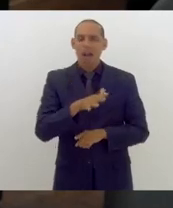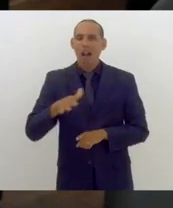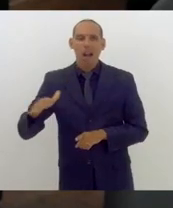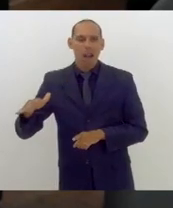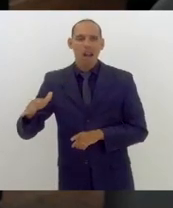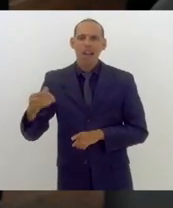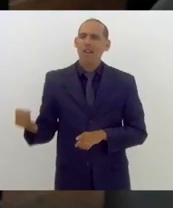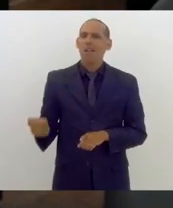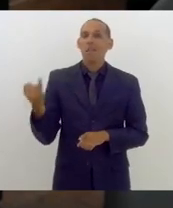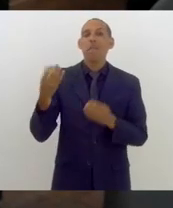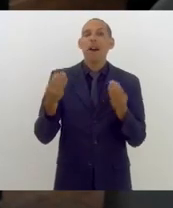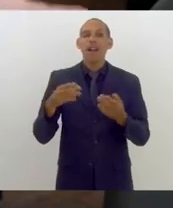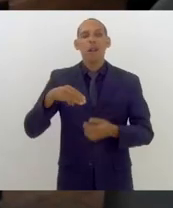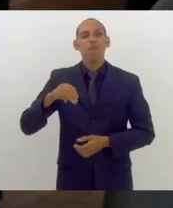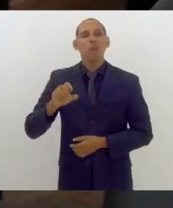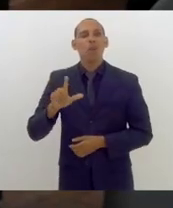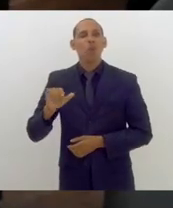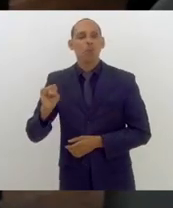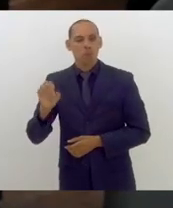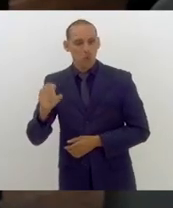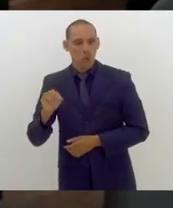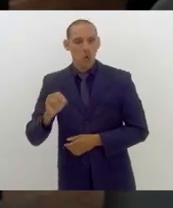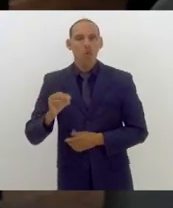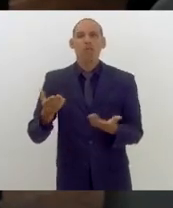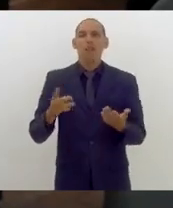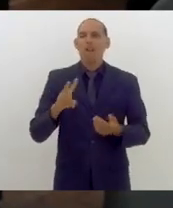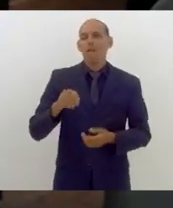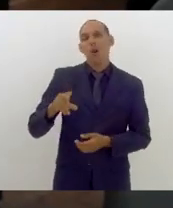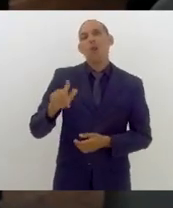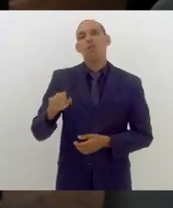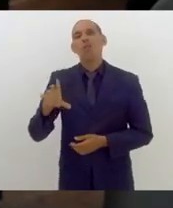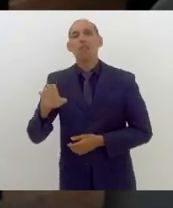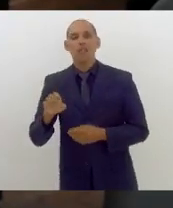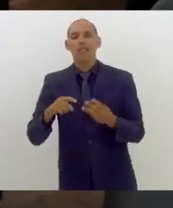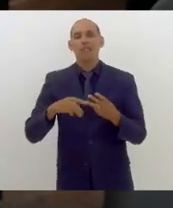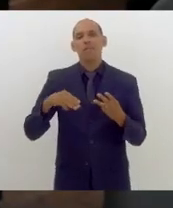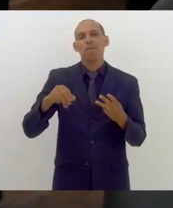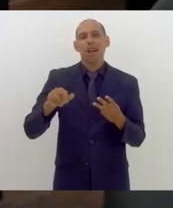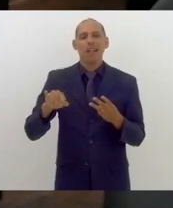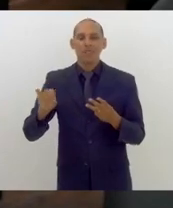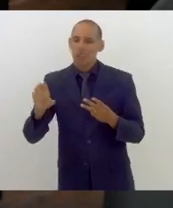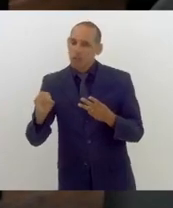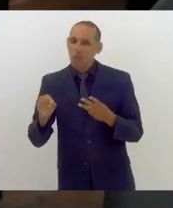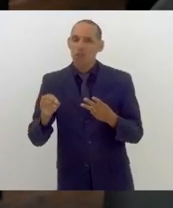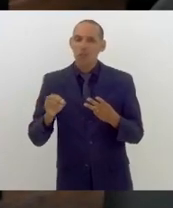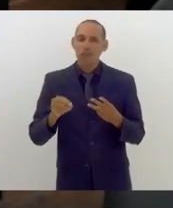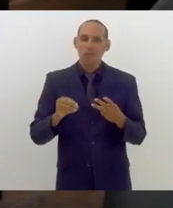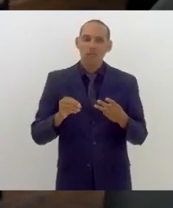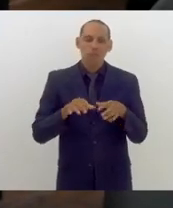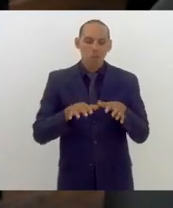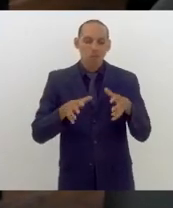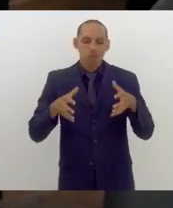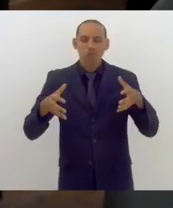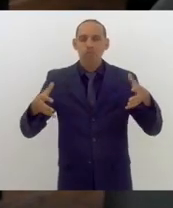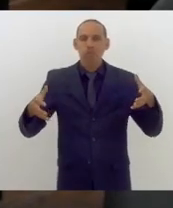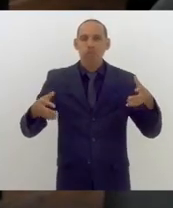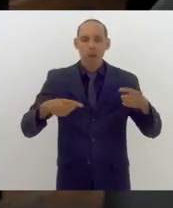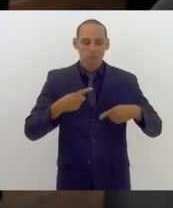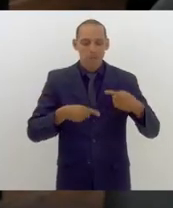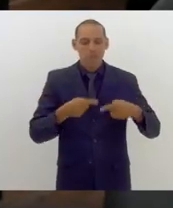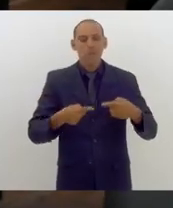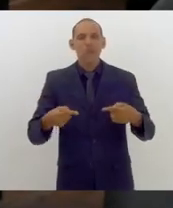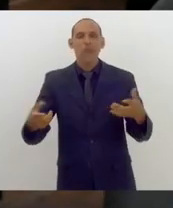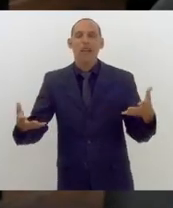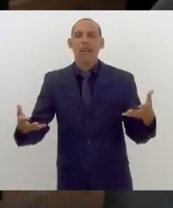para reprodução dos moluscos aí os ângulos os Mariscos que as marisqueiras ficaram um tempo lá sem conseguir pescar